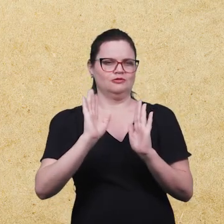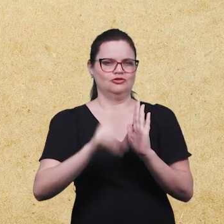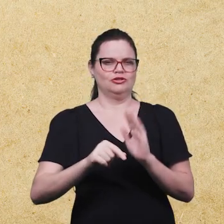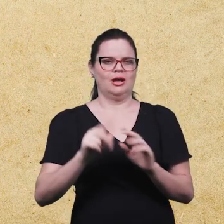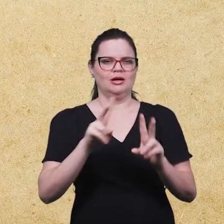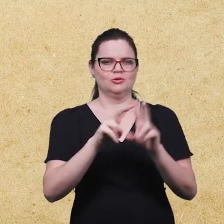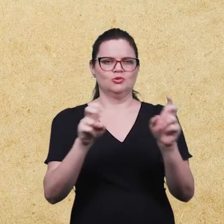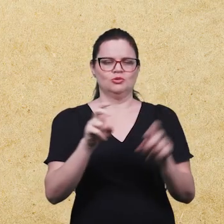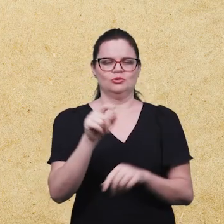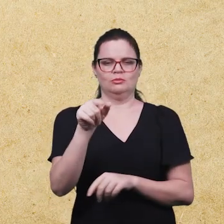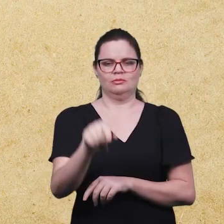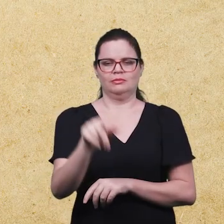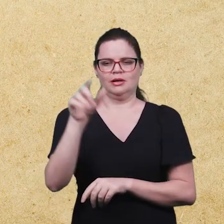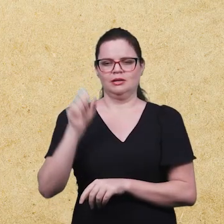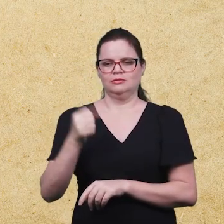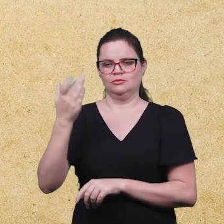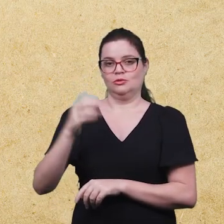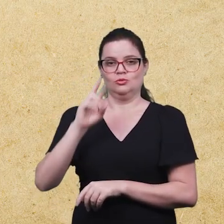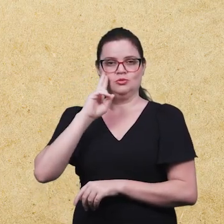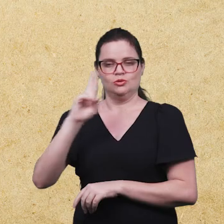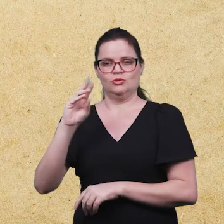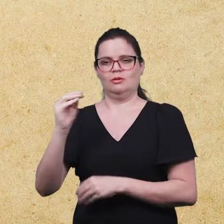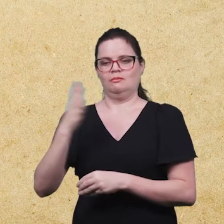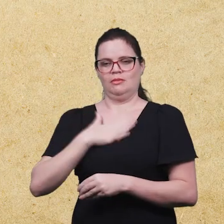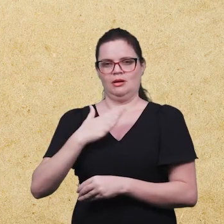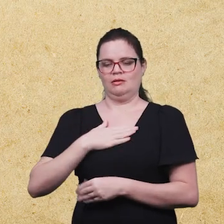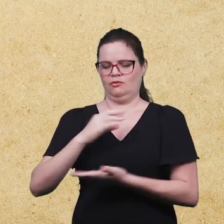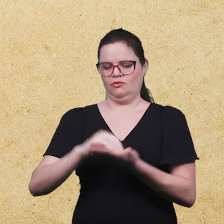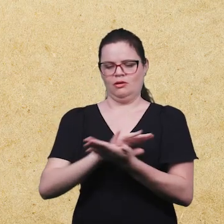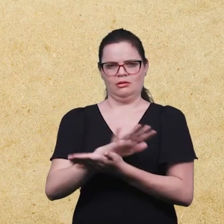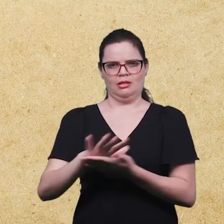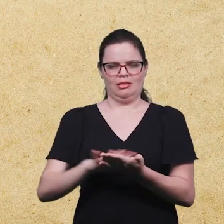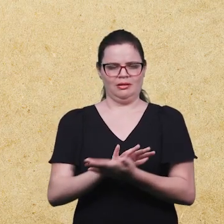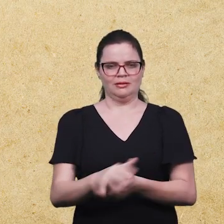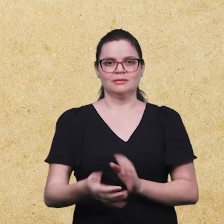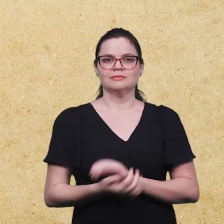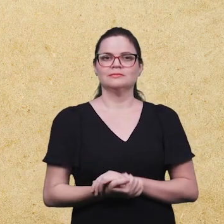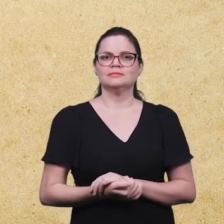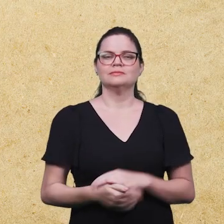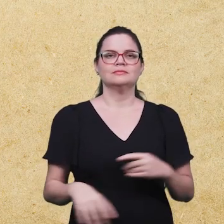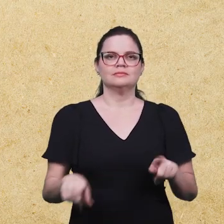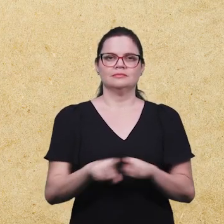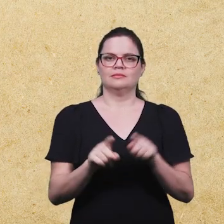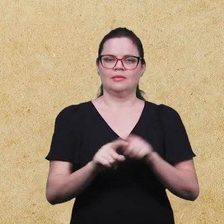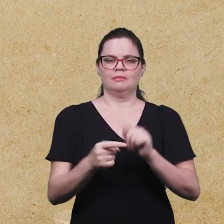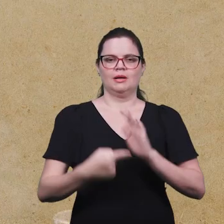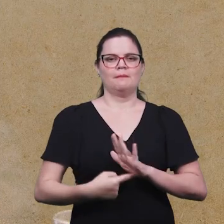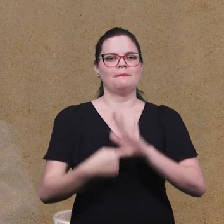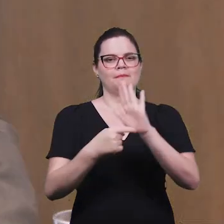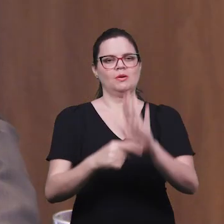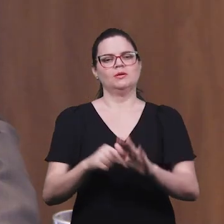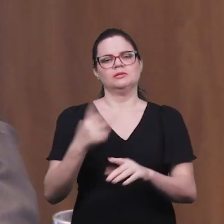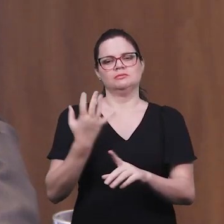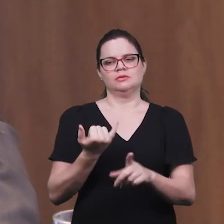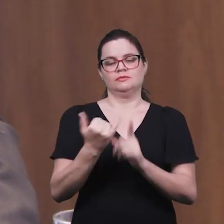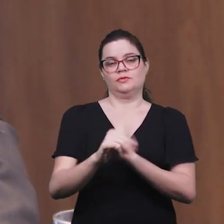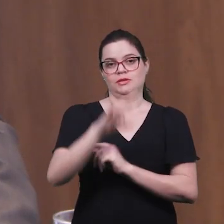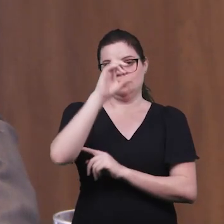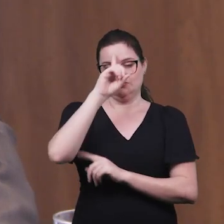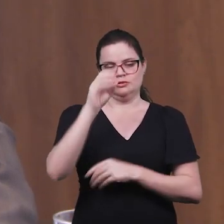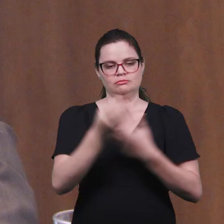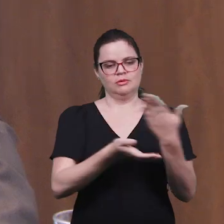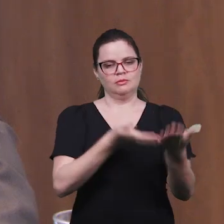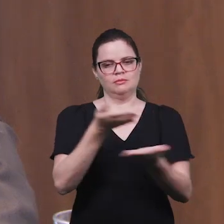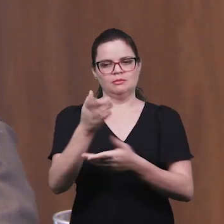salmo, diz: o Senhor é o meu pastor, nada me faltará. Então aqui também está uma profecia do cuidado de